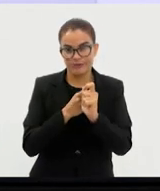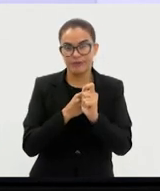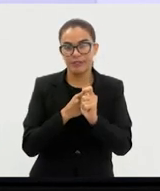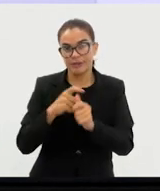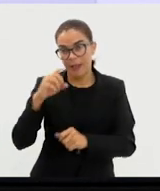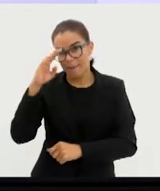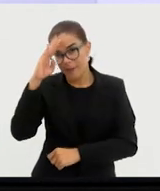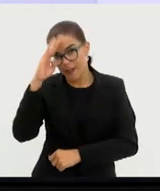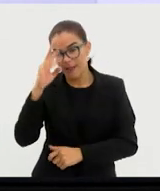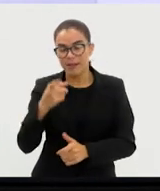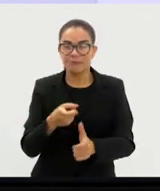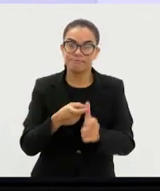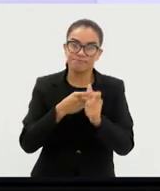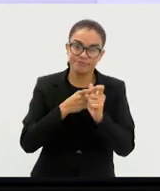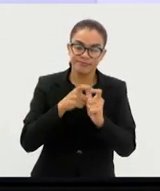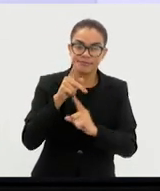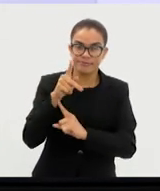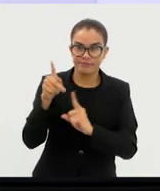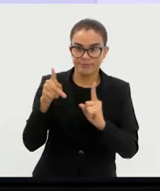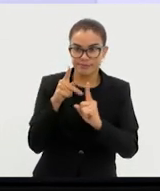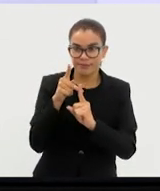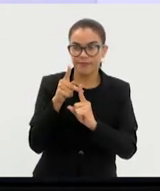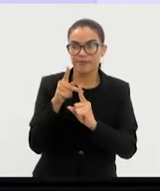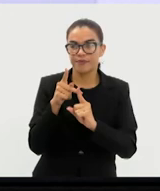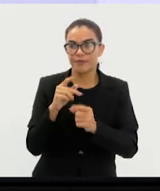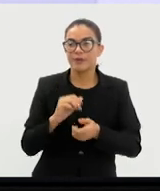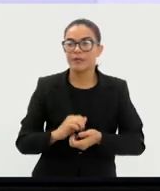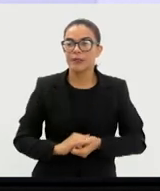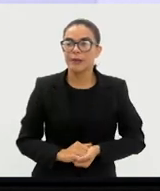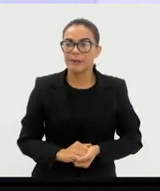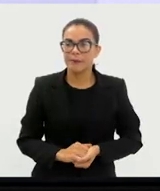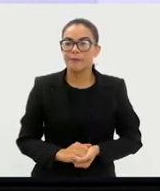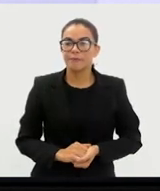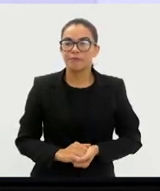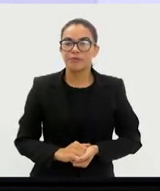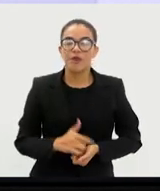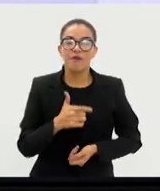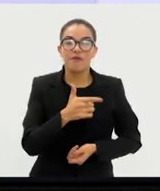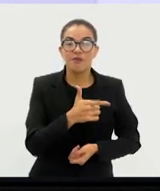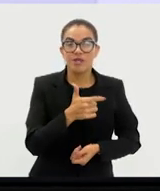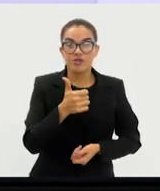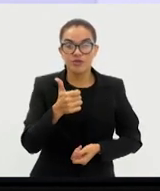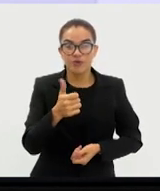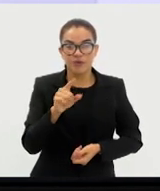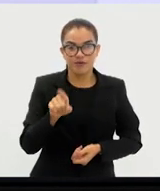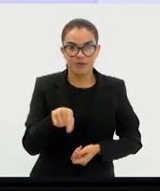militares. 21 bi mesmo, só confirmando, 21,2.